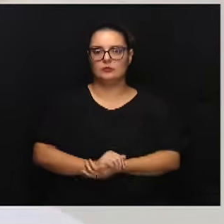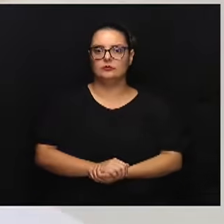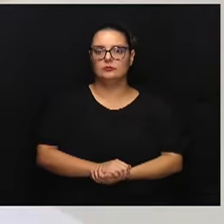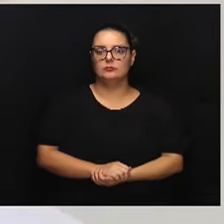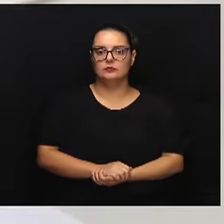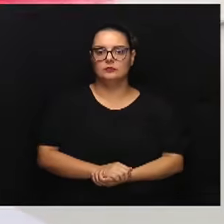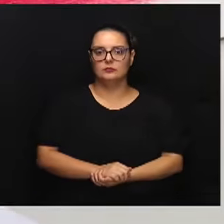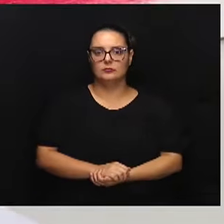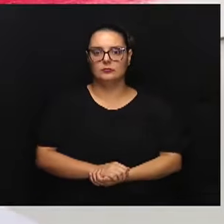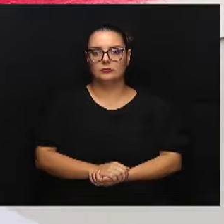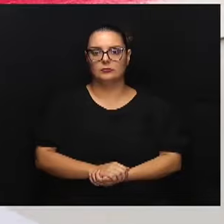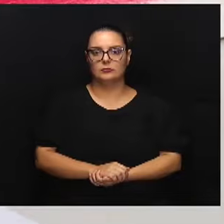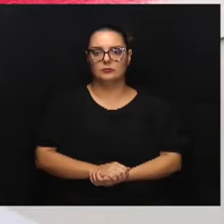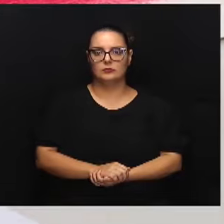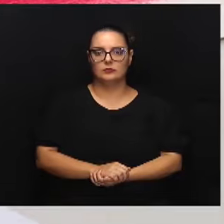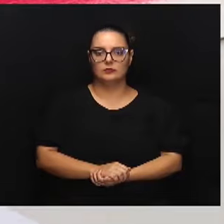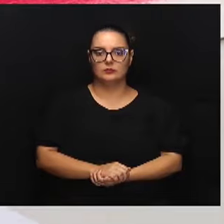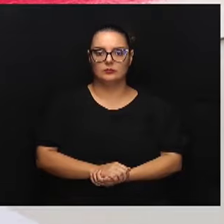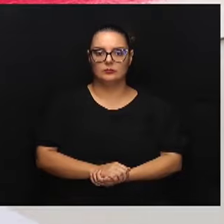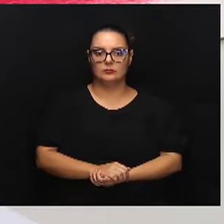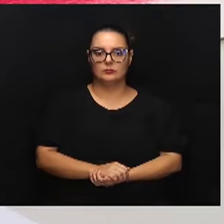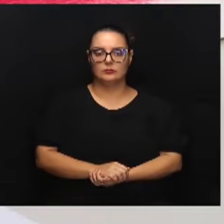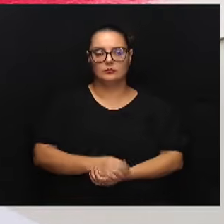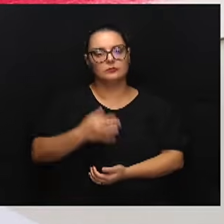Fica super ótimo. À vontade.